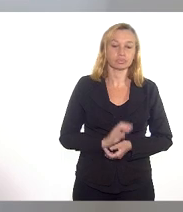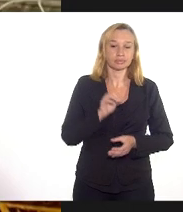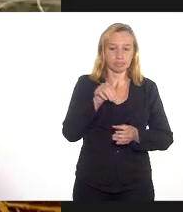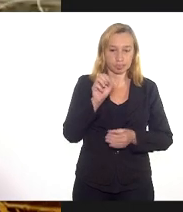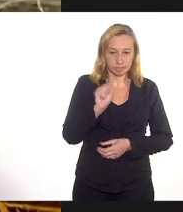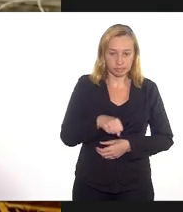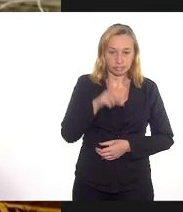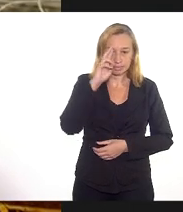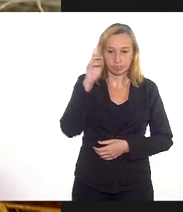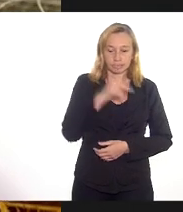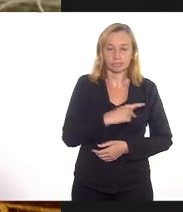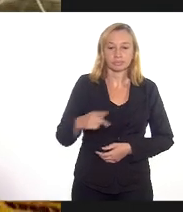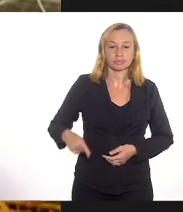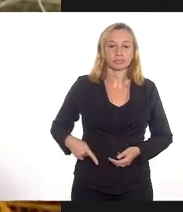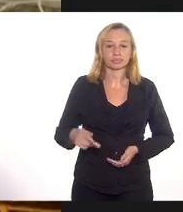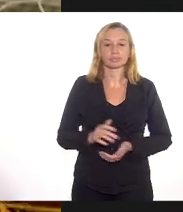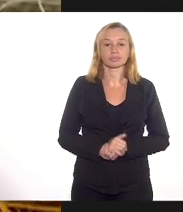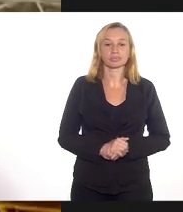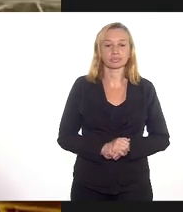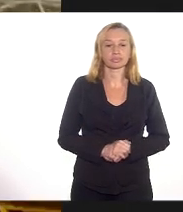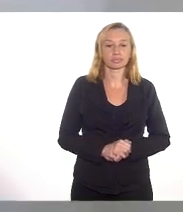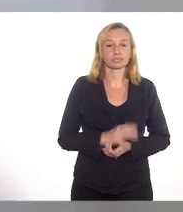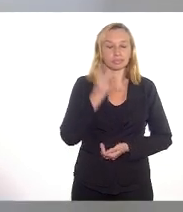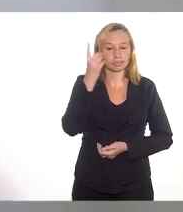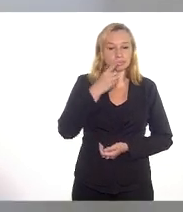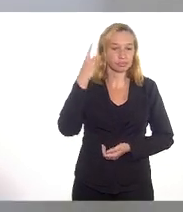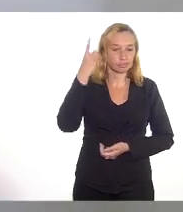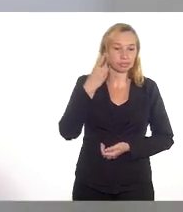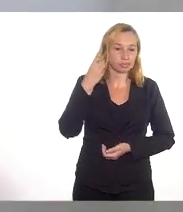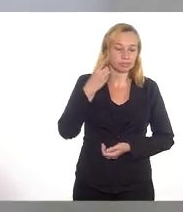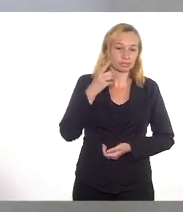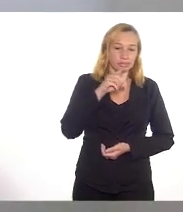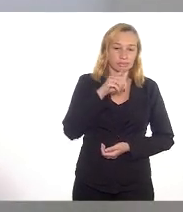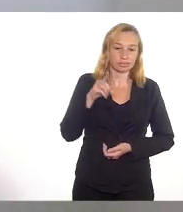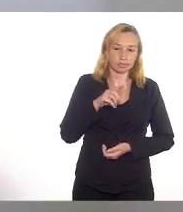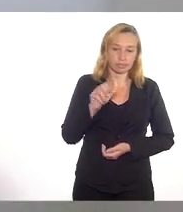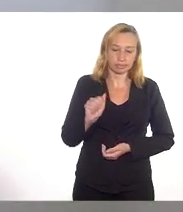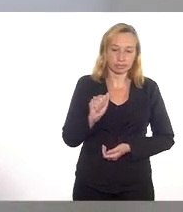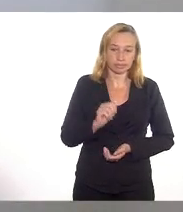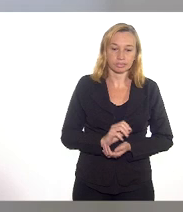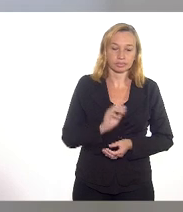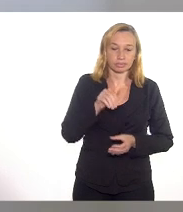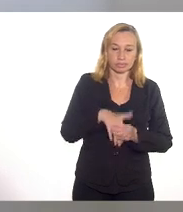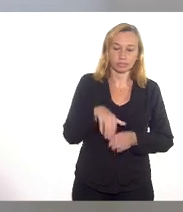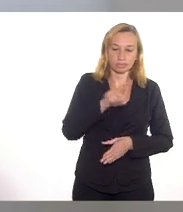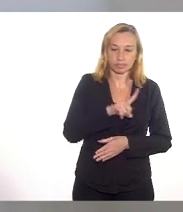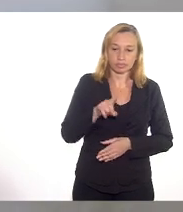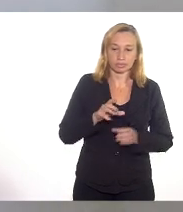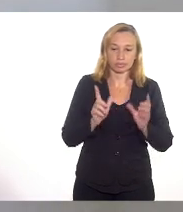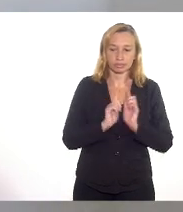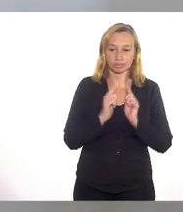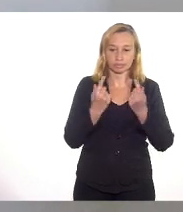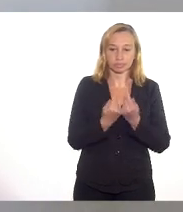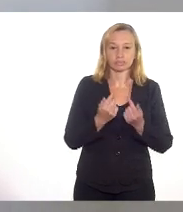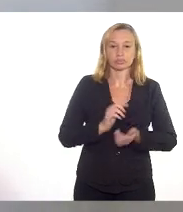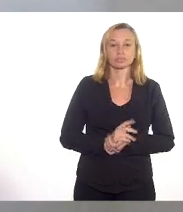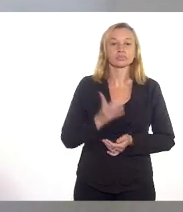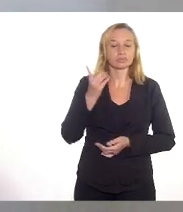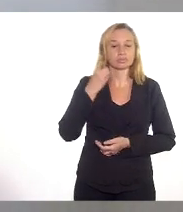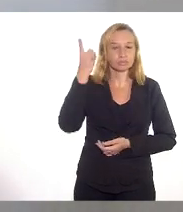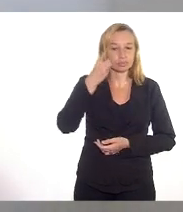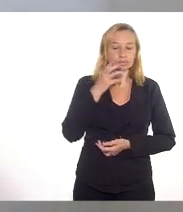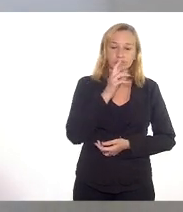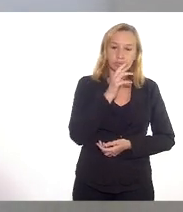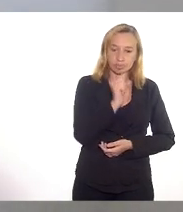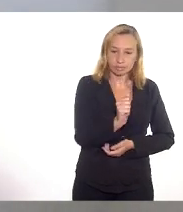Sim, senhor presidente. Deputado Renato Zaca. Votou não no grupo. Deputado